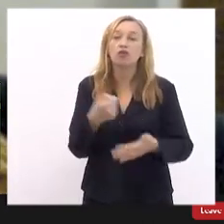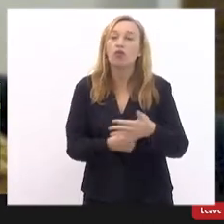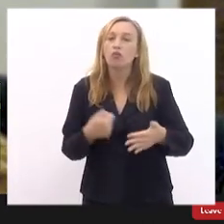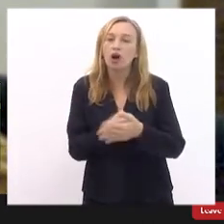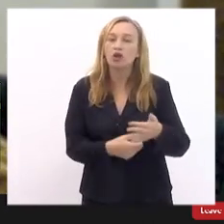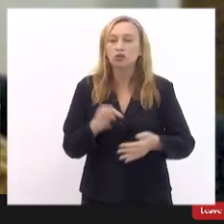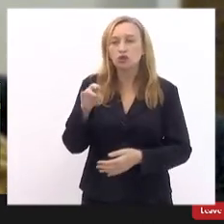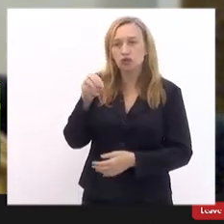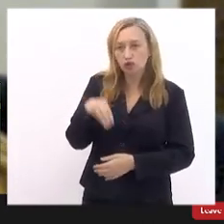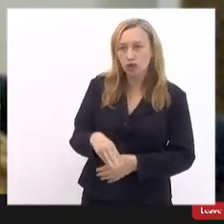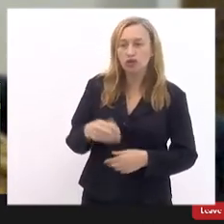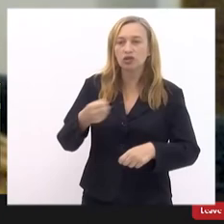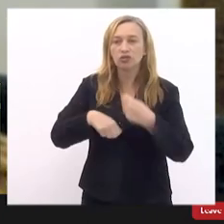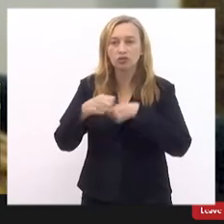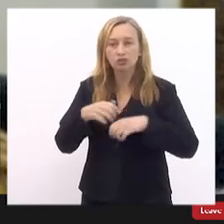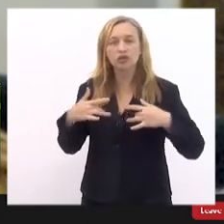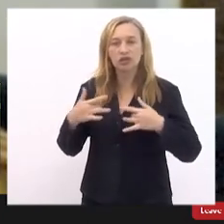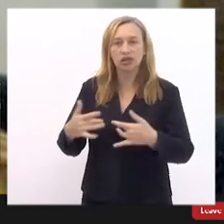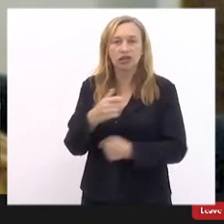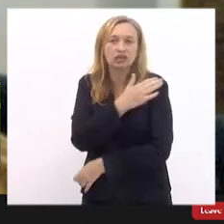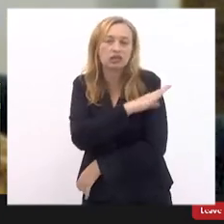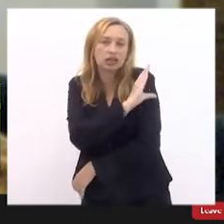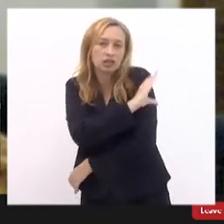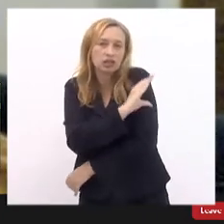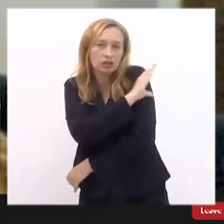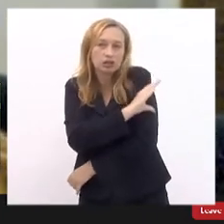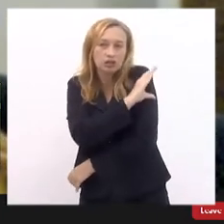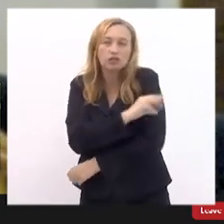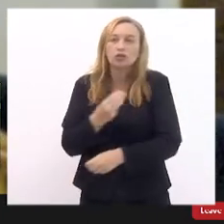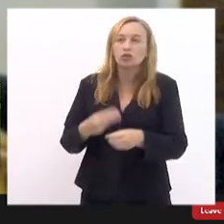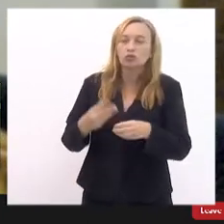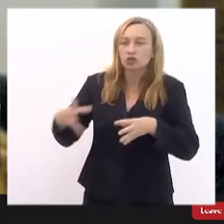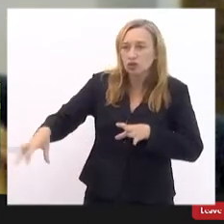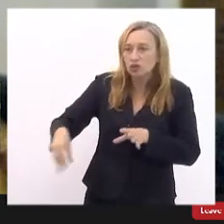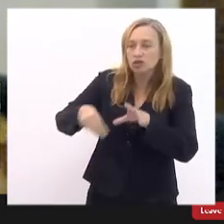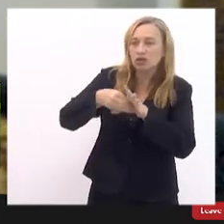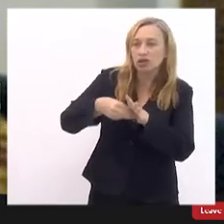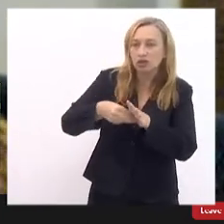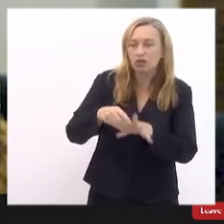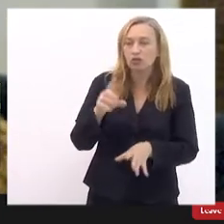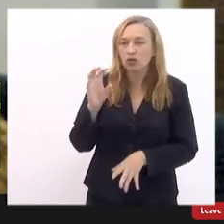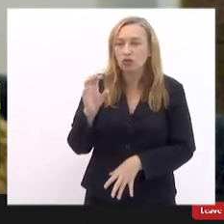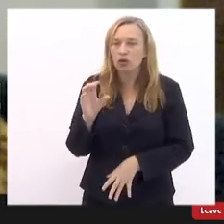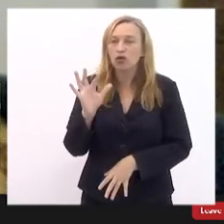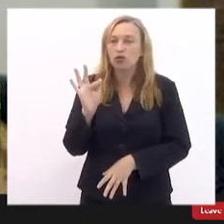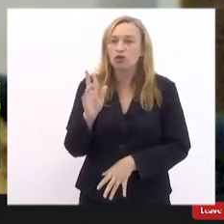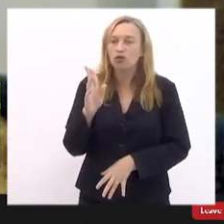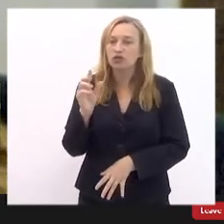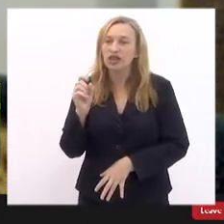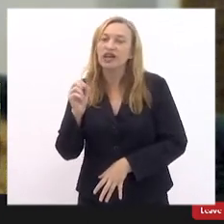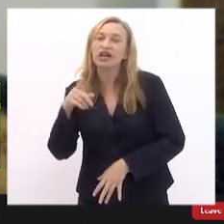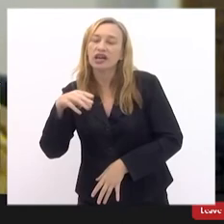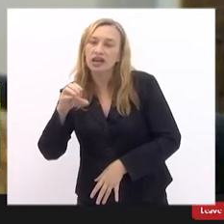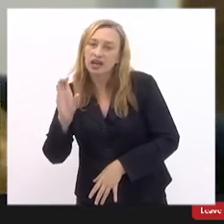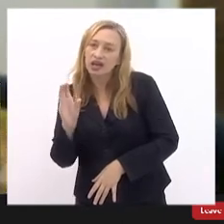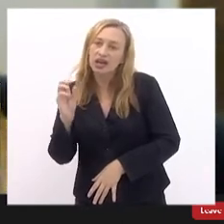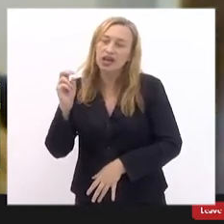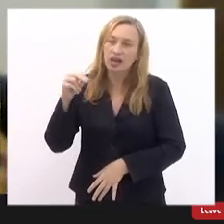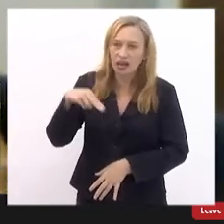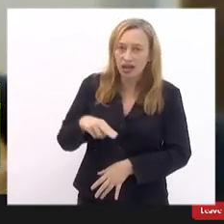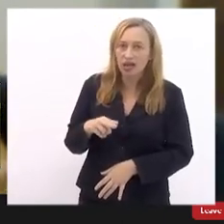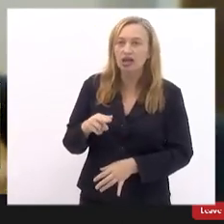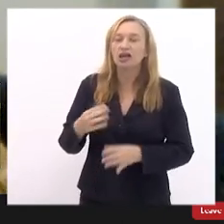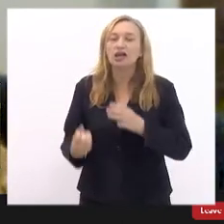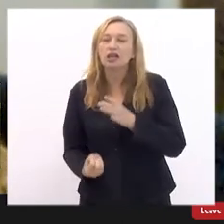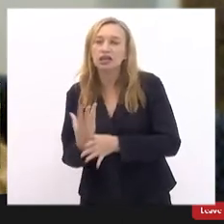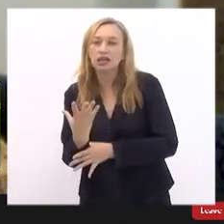Fórum de Economia Solidária de Campos que o município inseriu dentro do Fundecam, criando